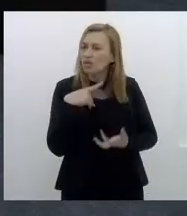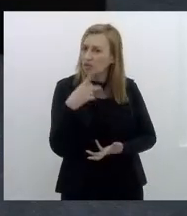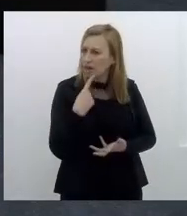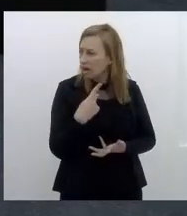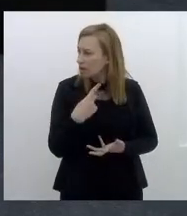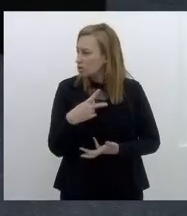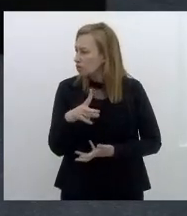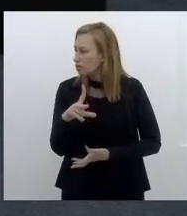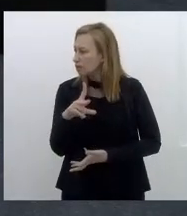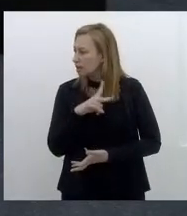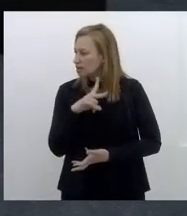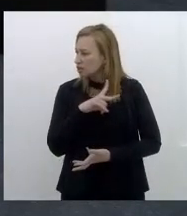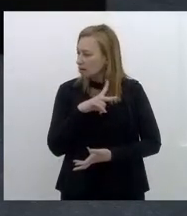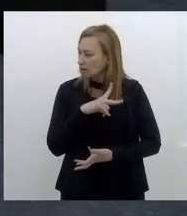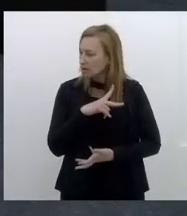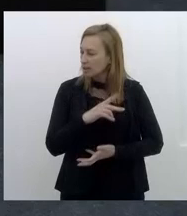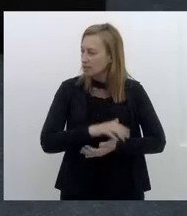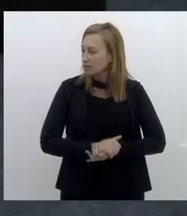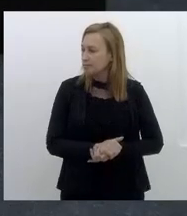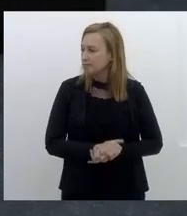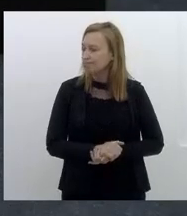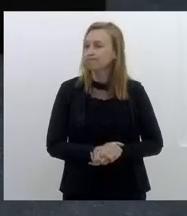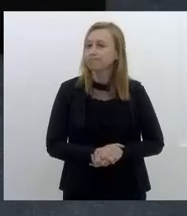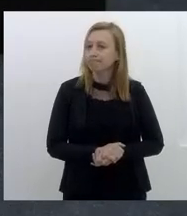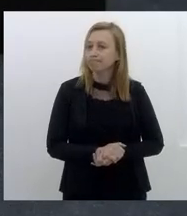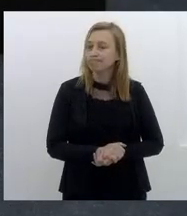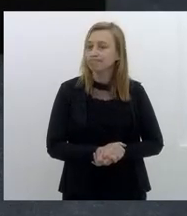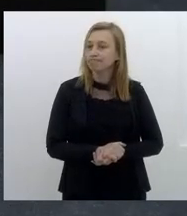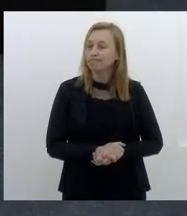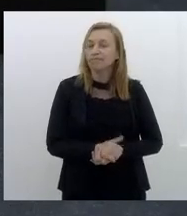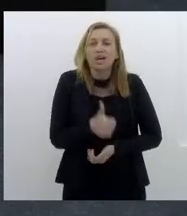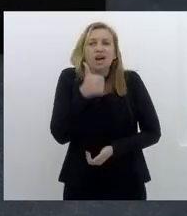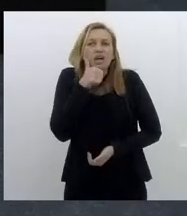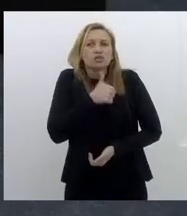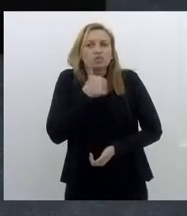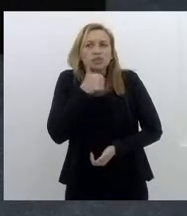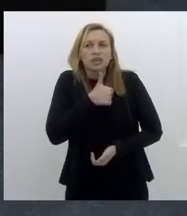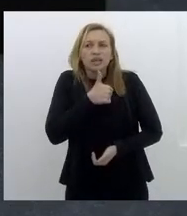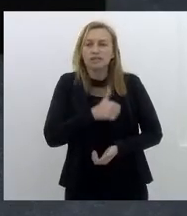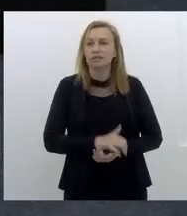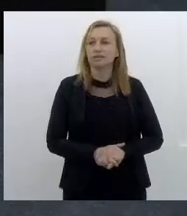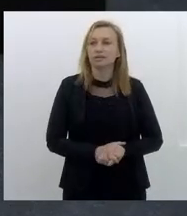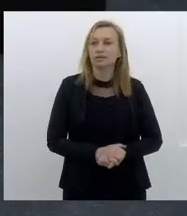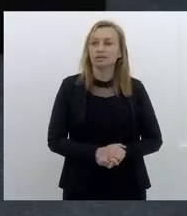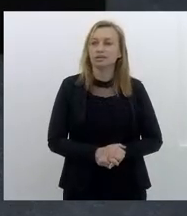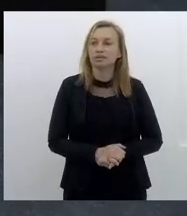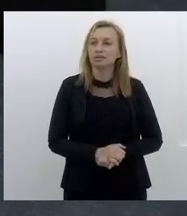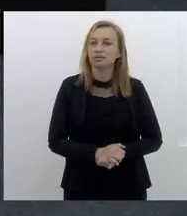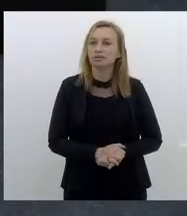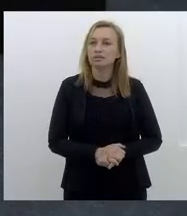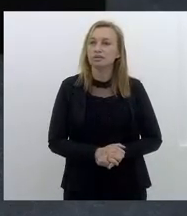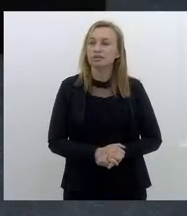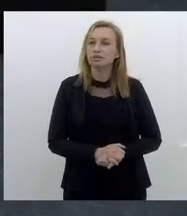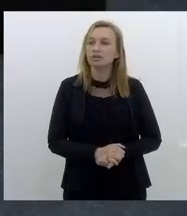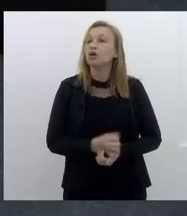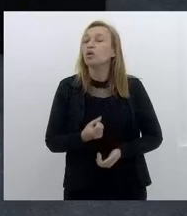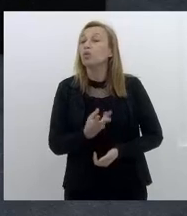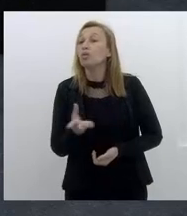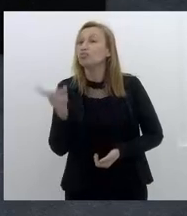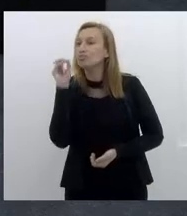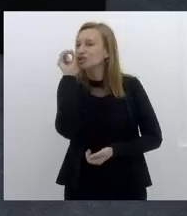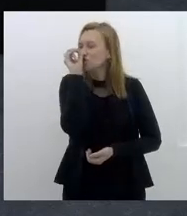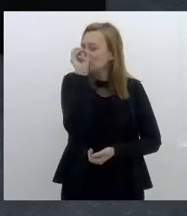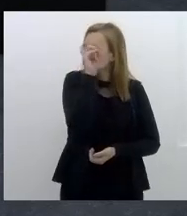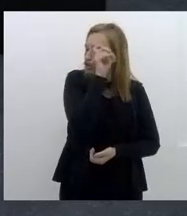particularidade que as mulheres o quanto é